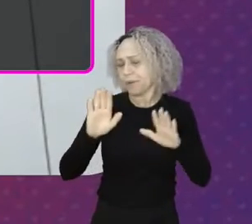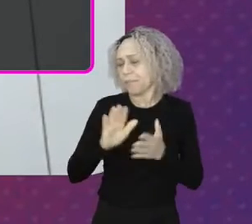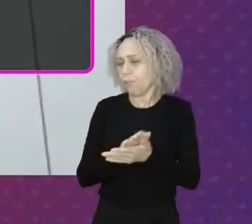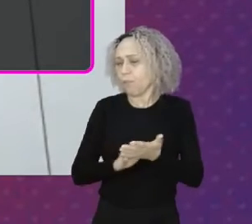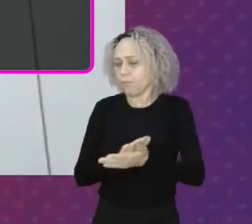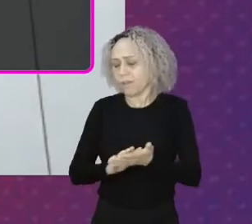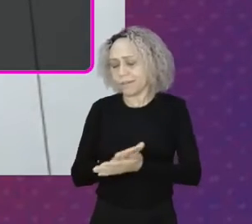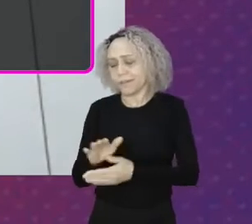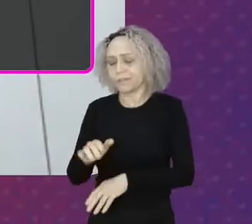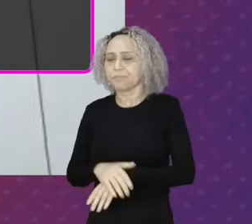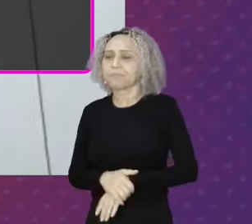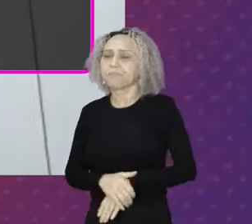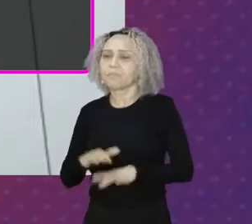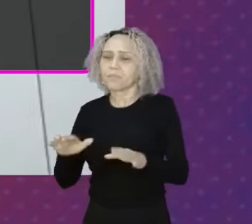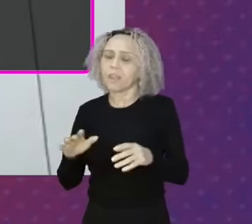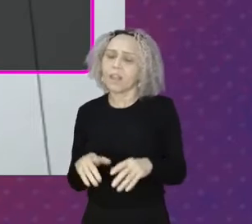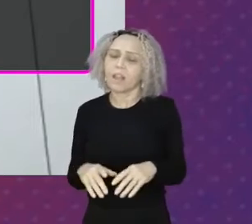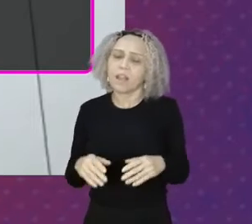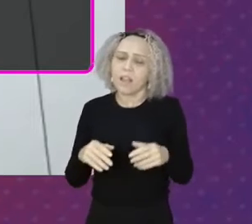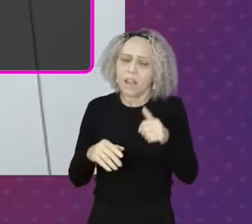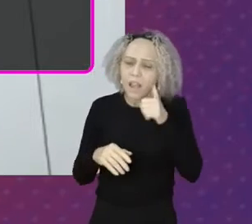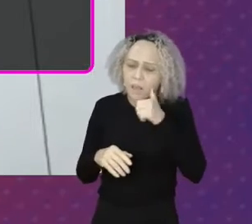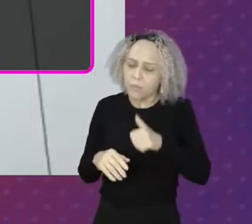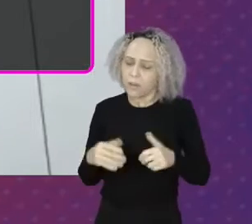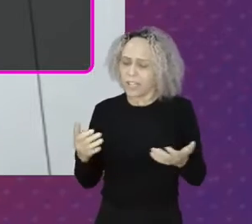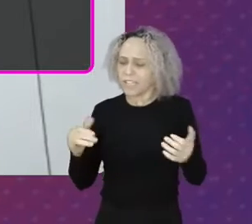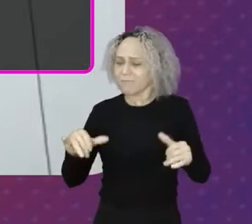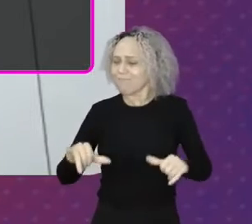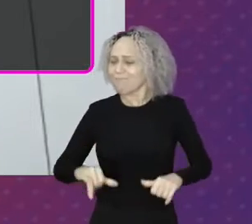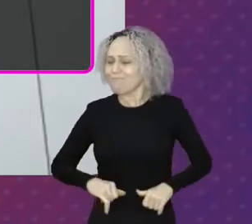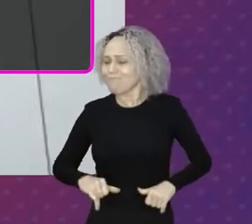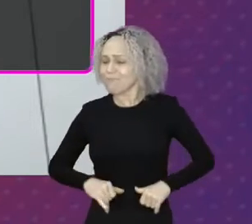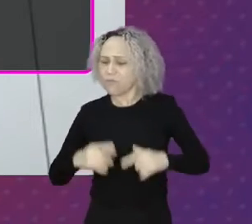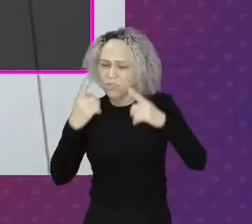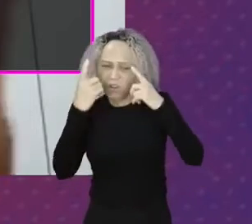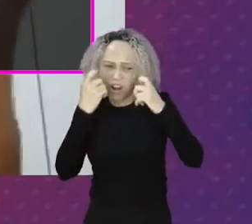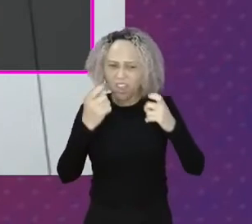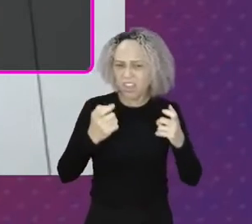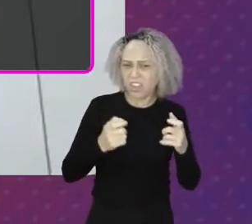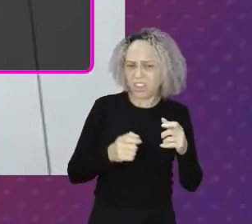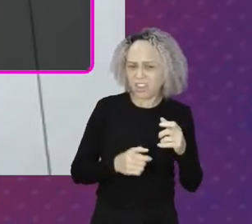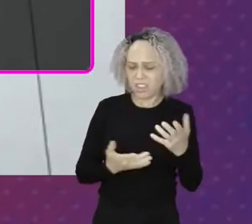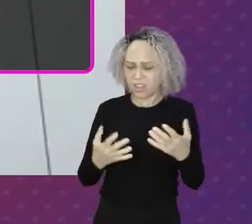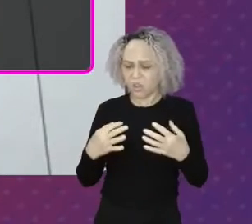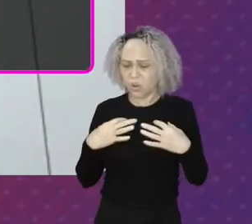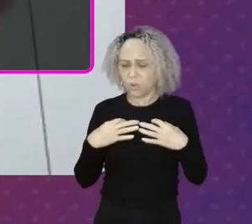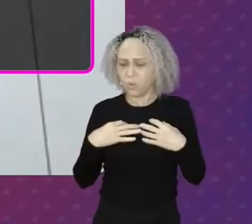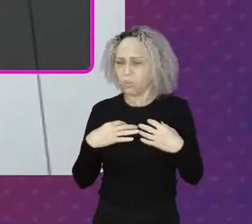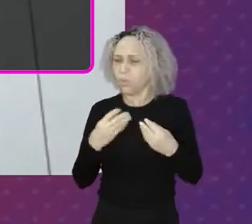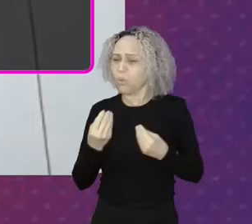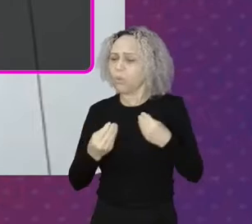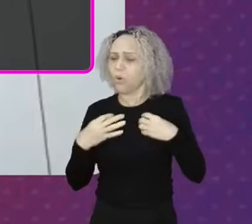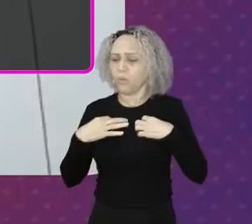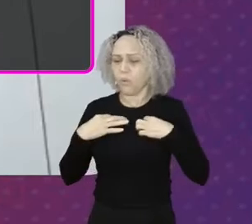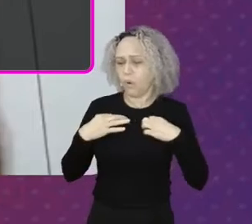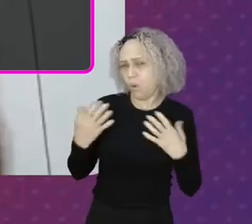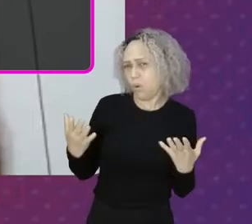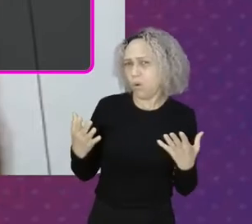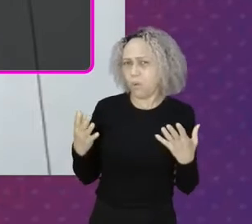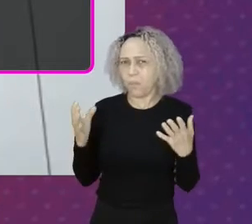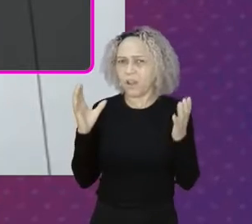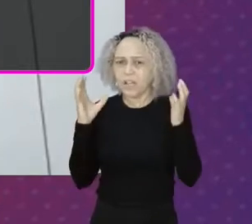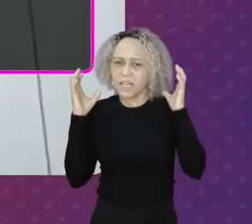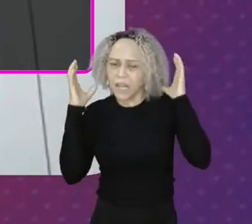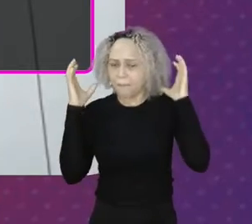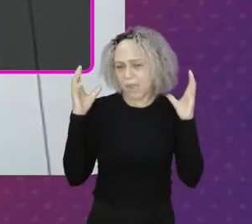forma violenta pela sua aparência, pelo modo como elas se vestem, pelo modo que o cabelo está, se